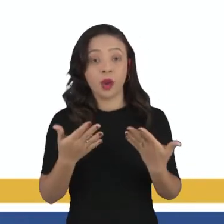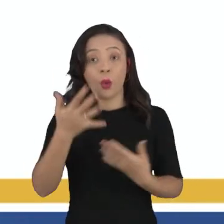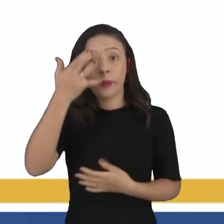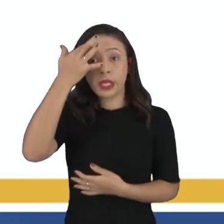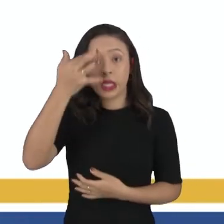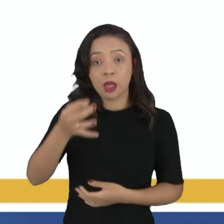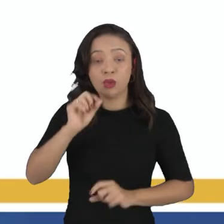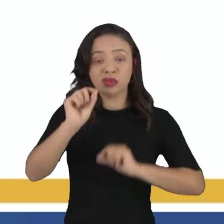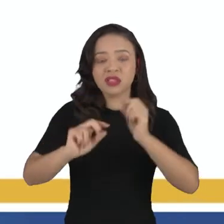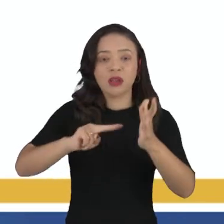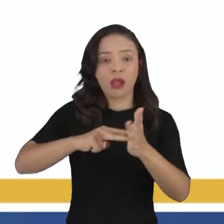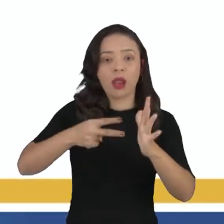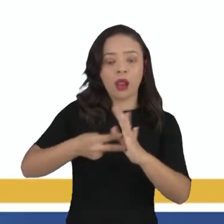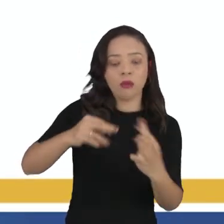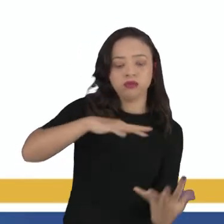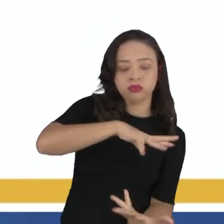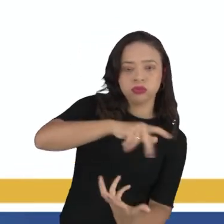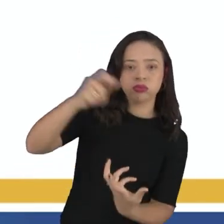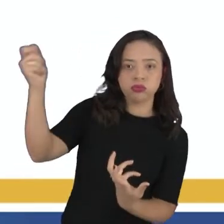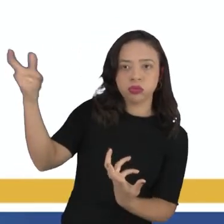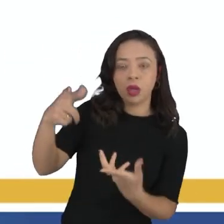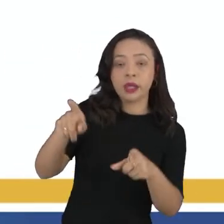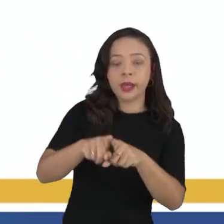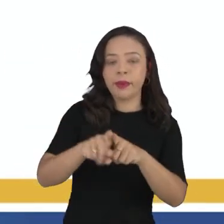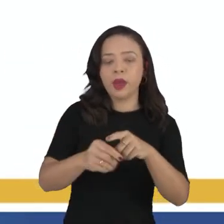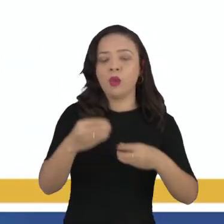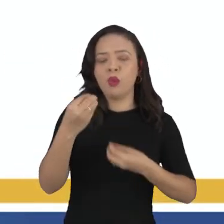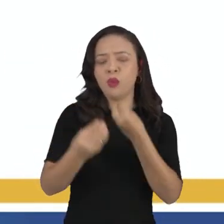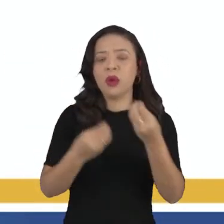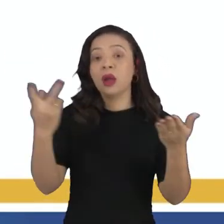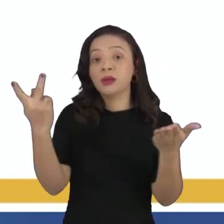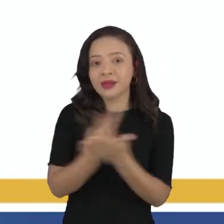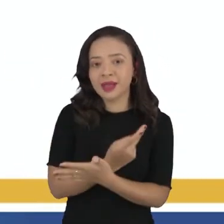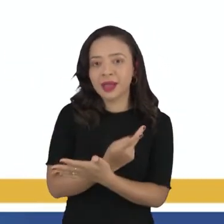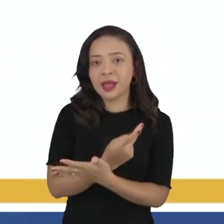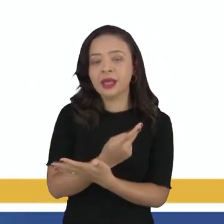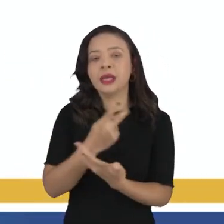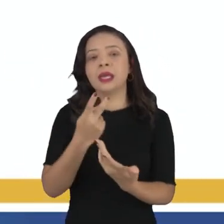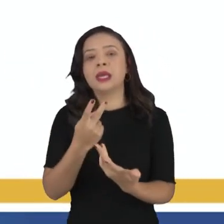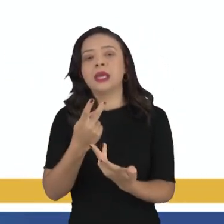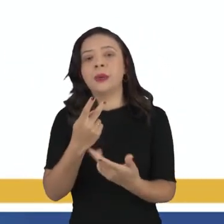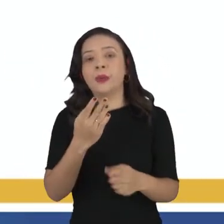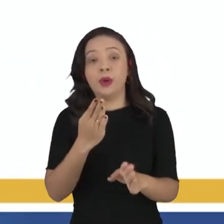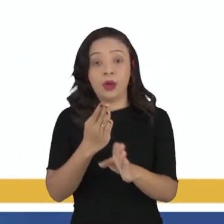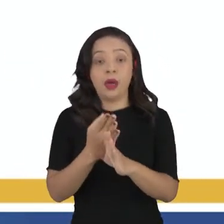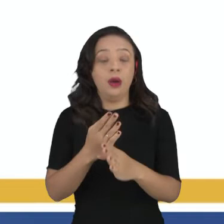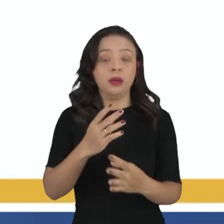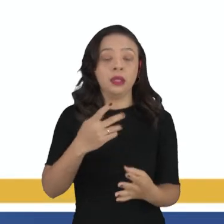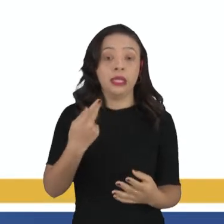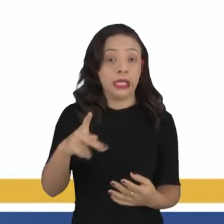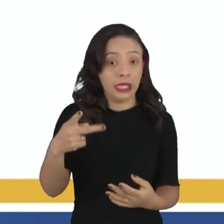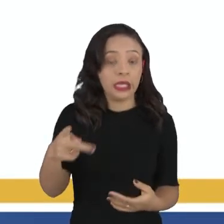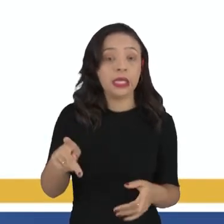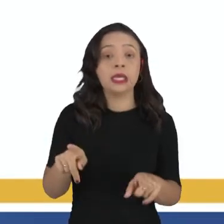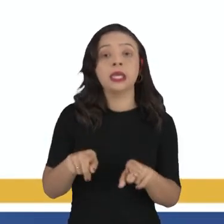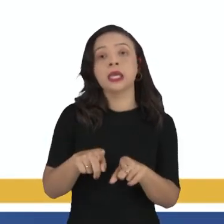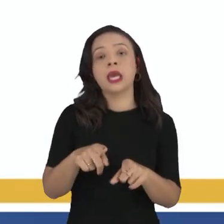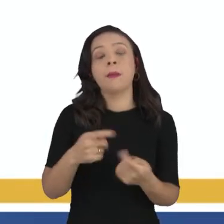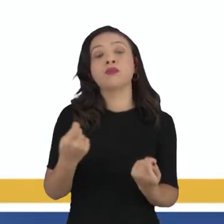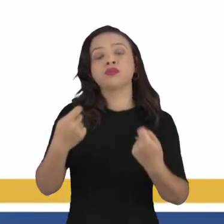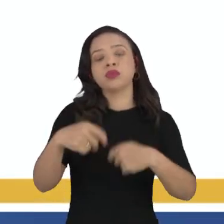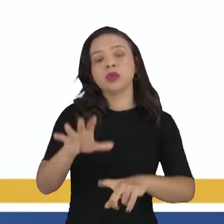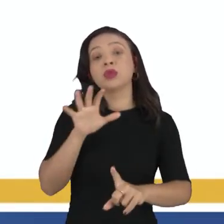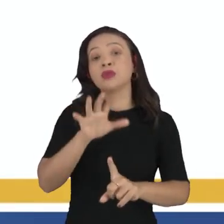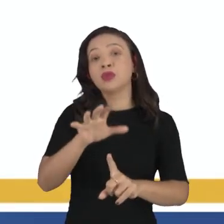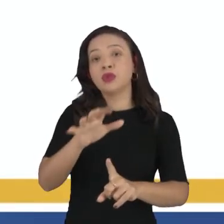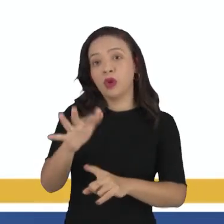entendemos o que é o efeito estufa, né? Como consequência dele temos o aquecimento global, temos as consequências aí gravíssimas, né, que vão nos afetar cada vez